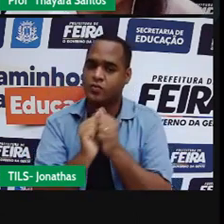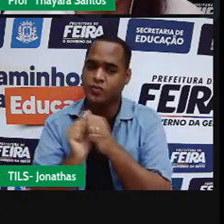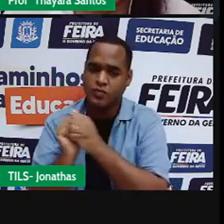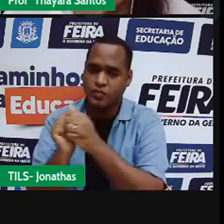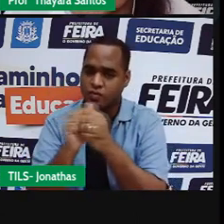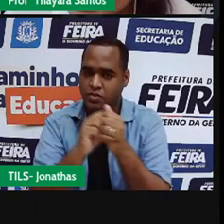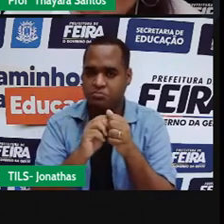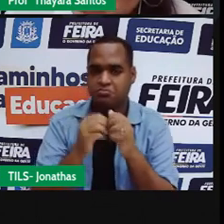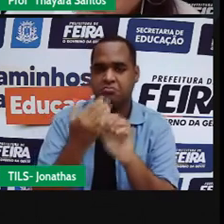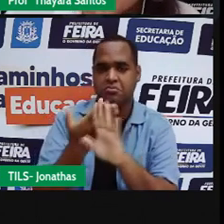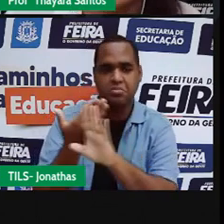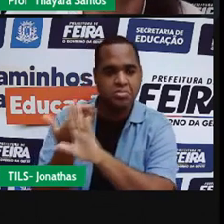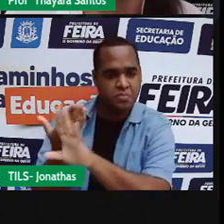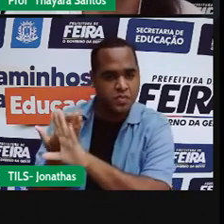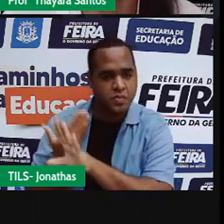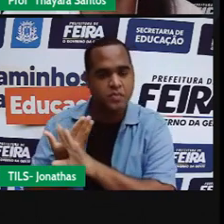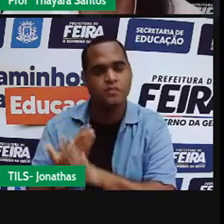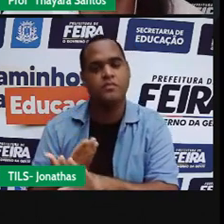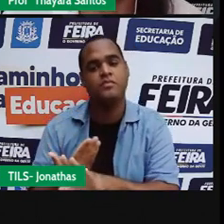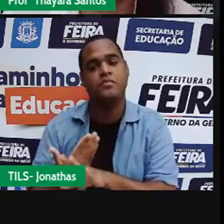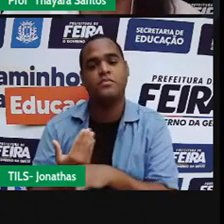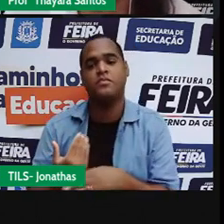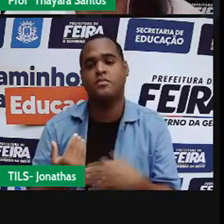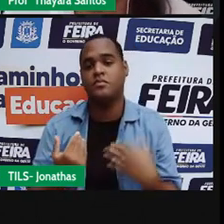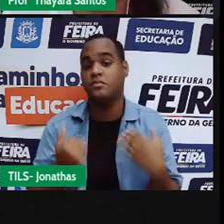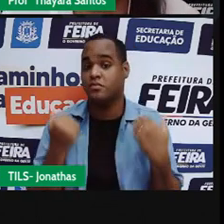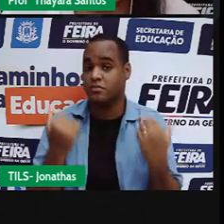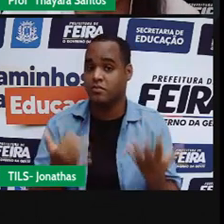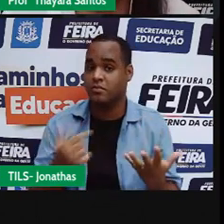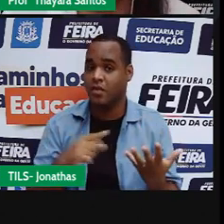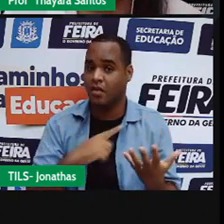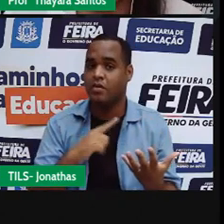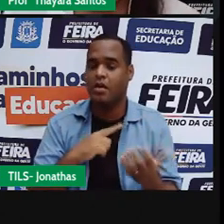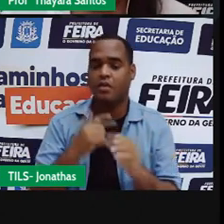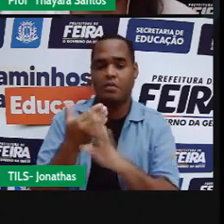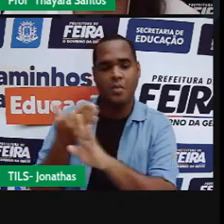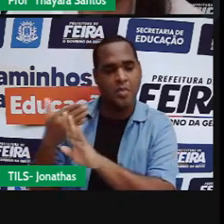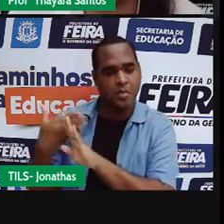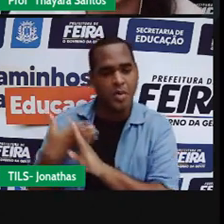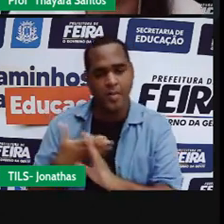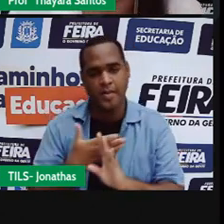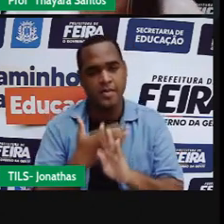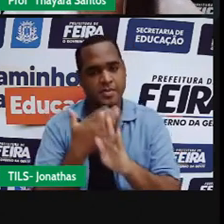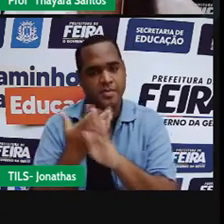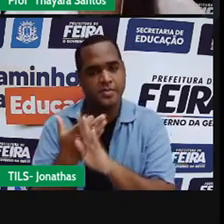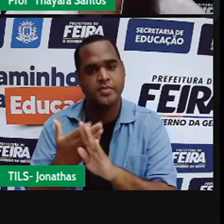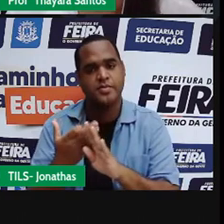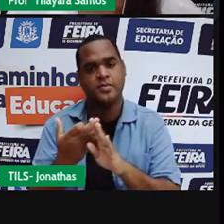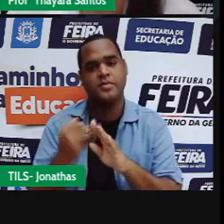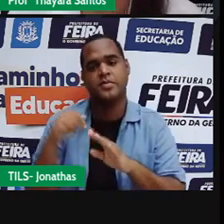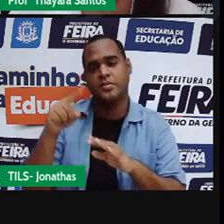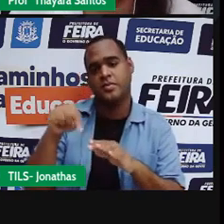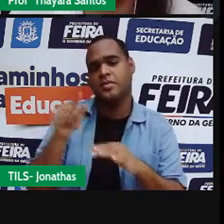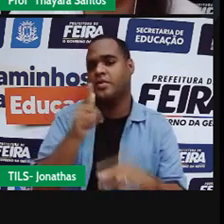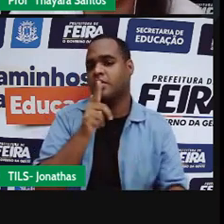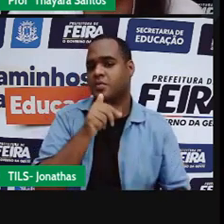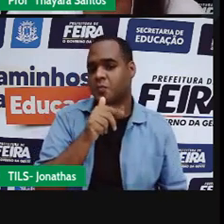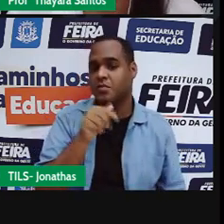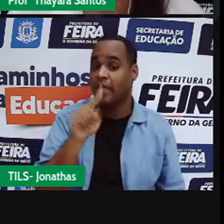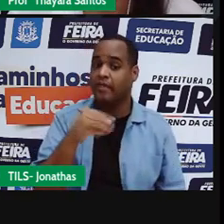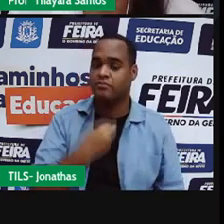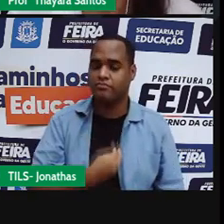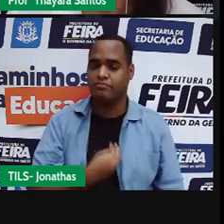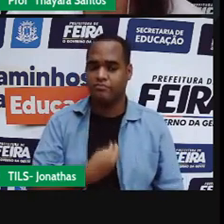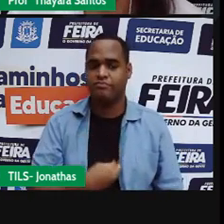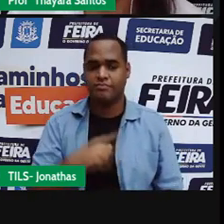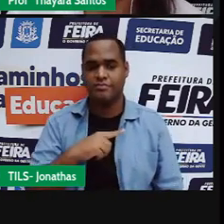estão grudados. E eles estão se movimentando. Então, a gente tem em estado líquido. Se